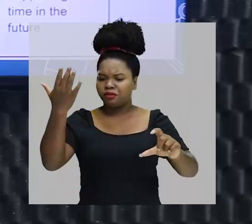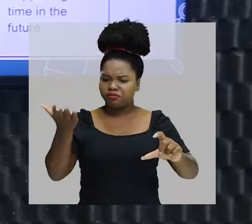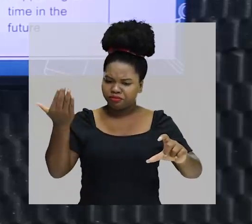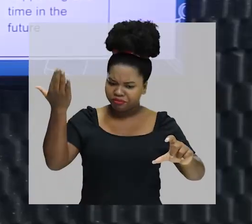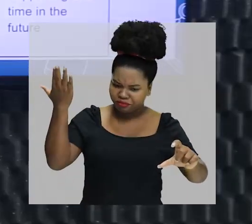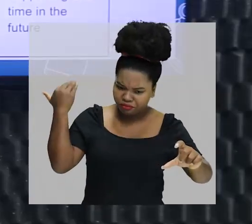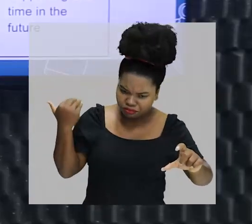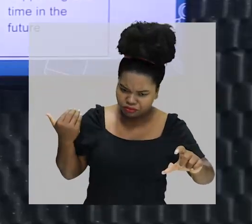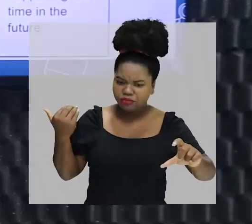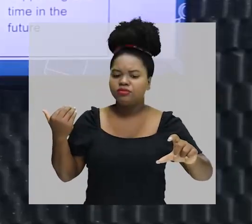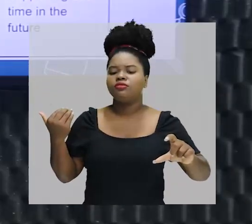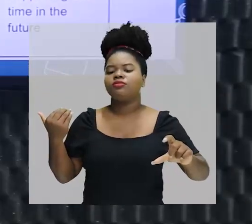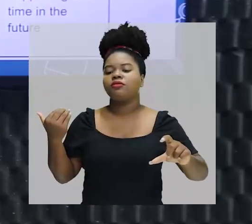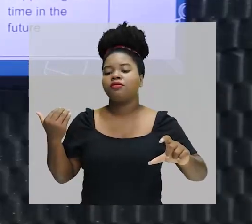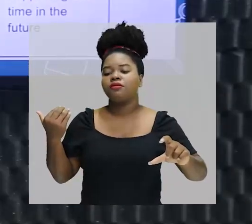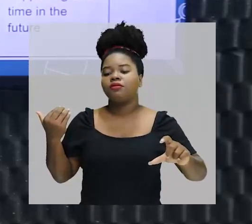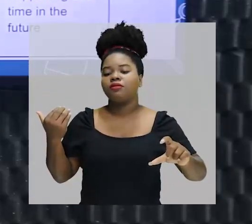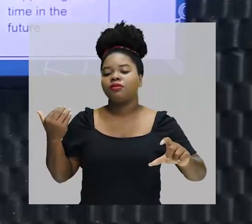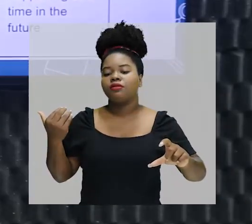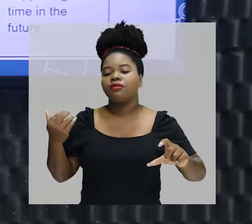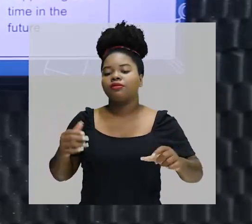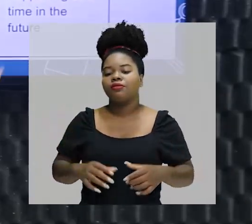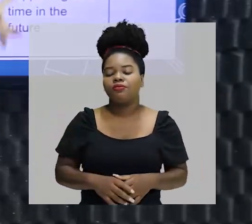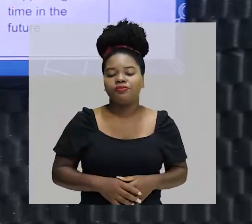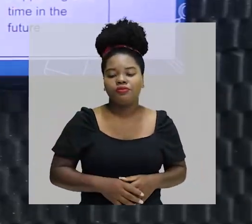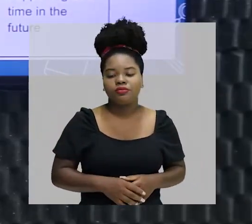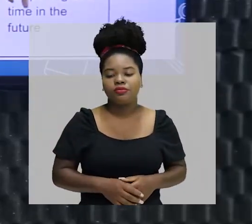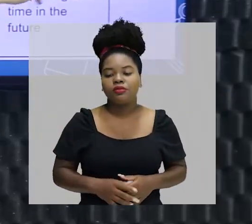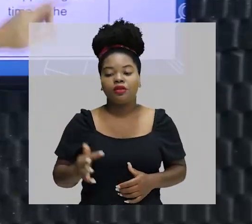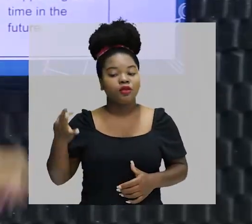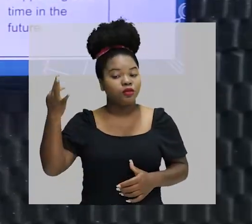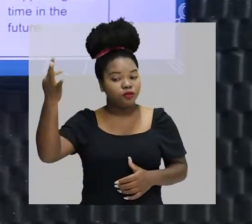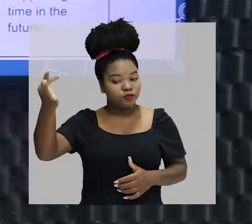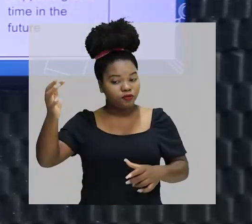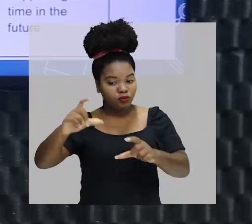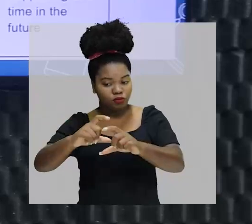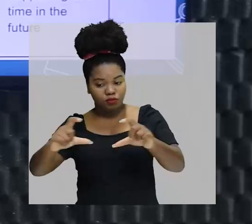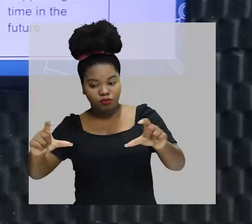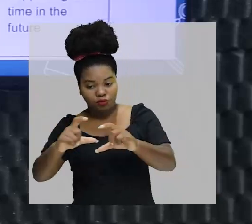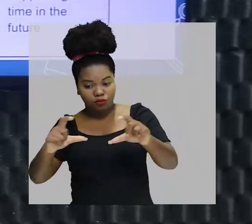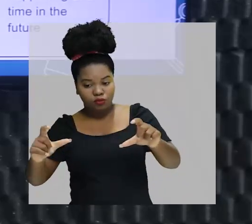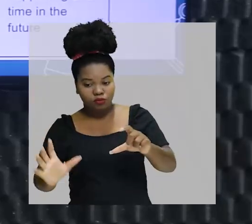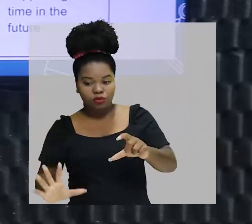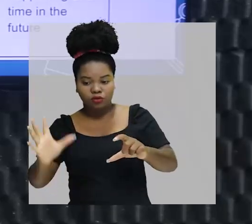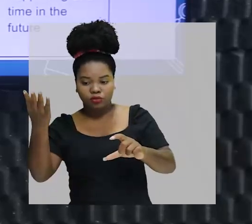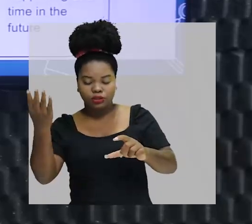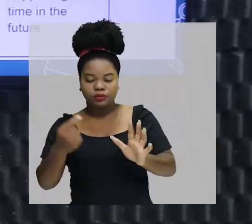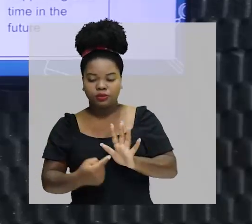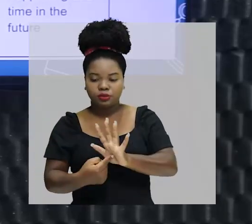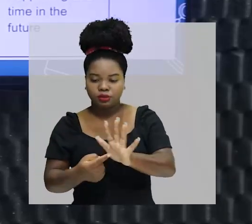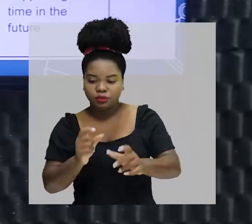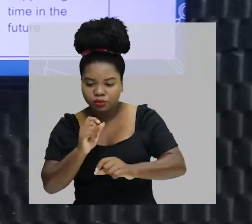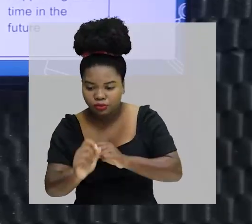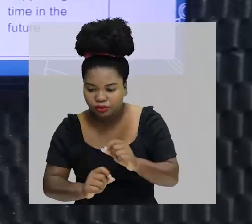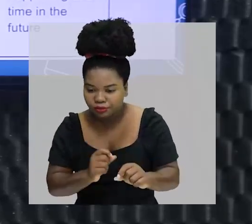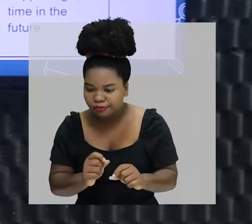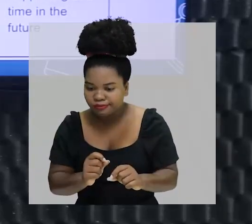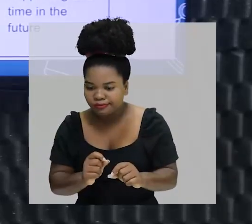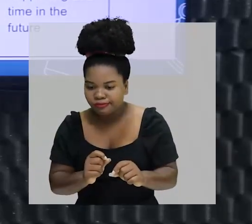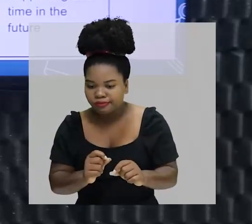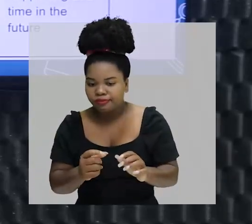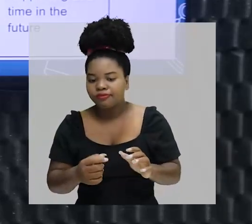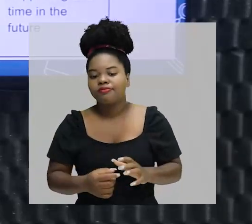que estava em progresso no passado. E o futuro contínuo, obviamente, para demonstrar uma ação